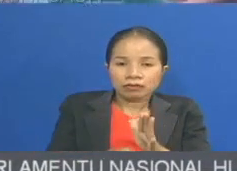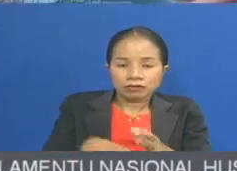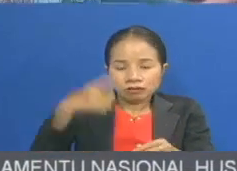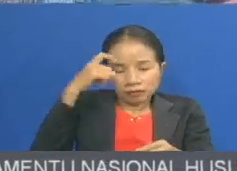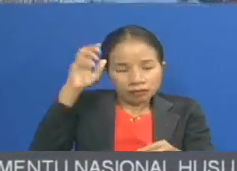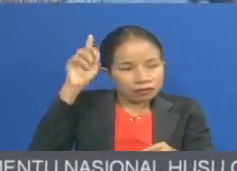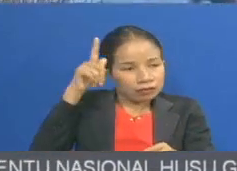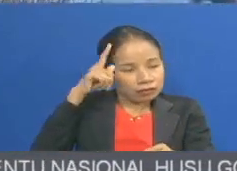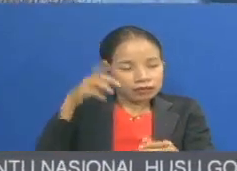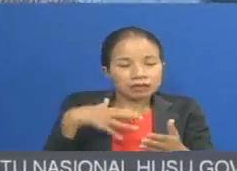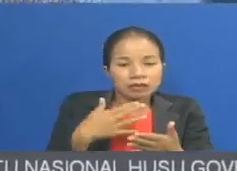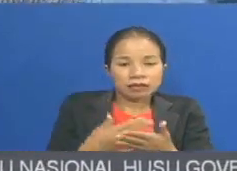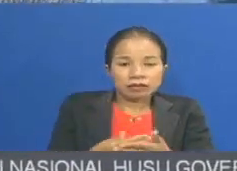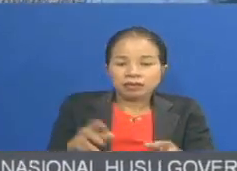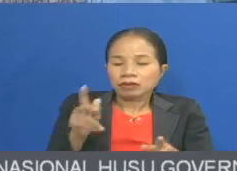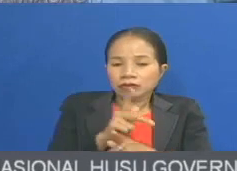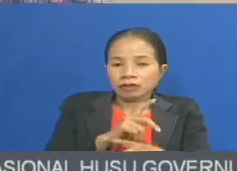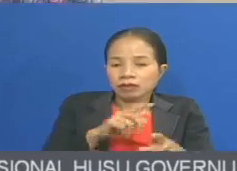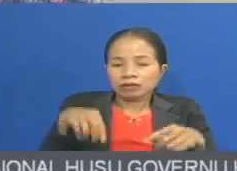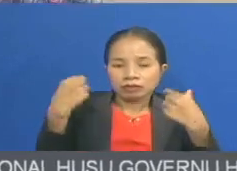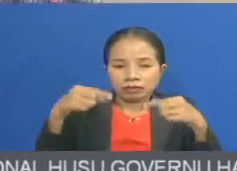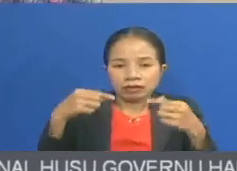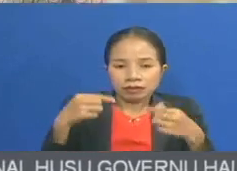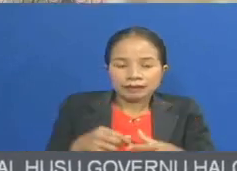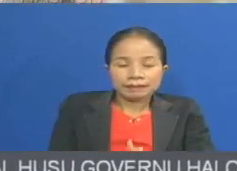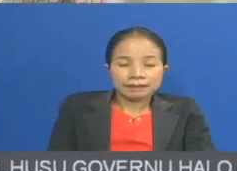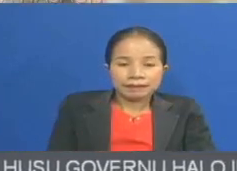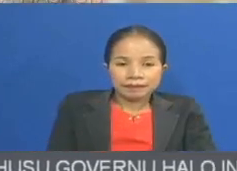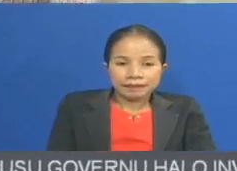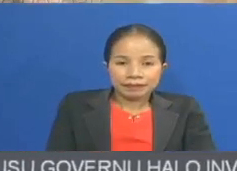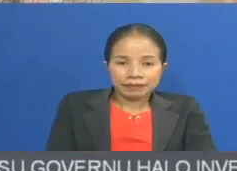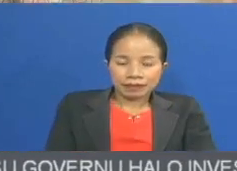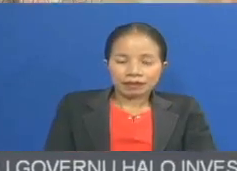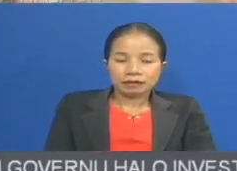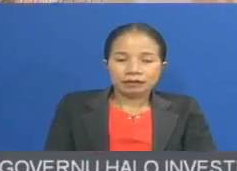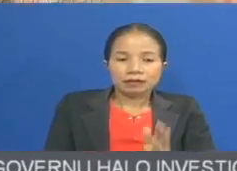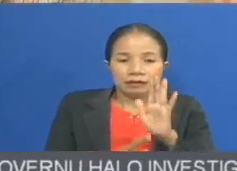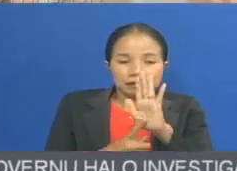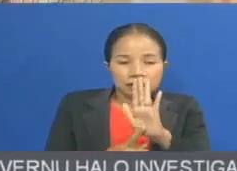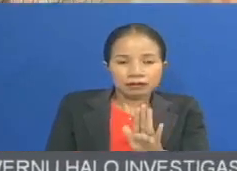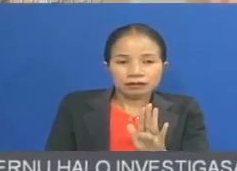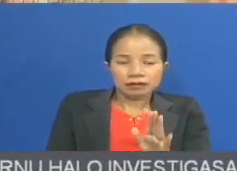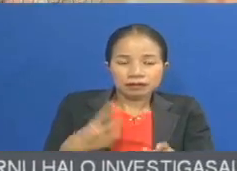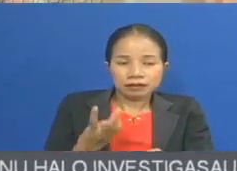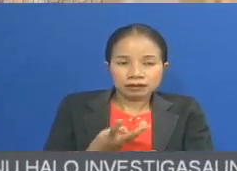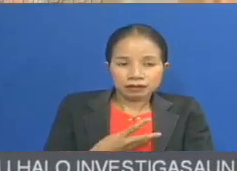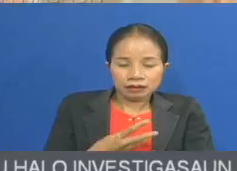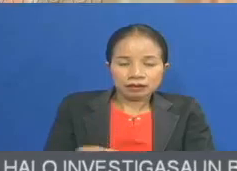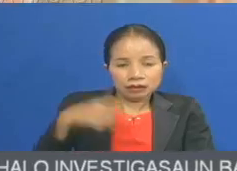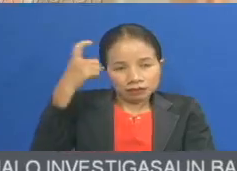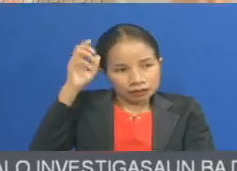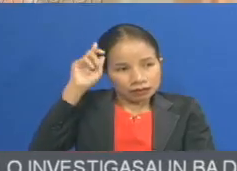política nebe dia, não evita conflito. Para ter uma